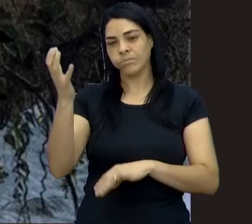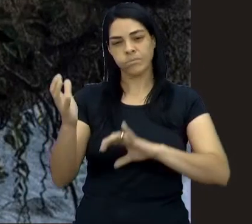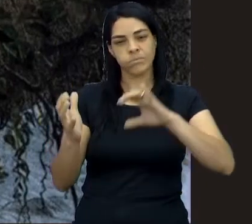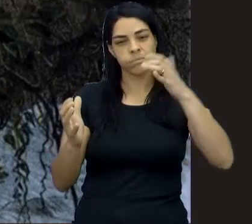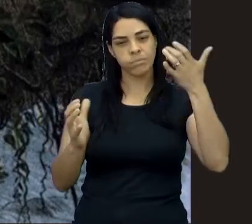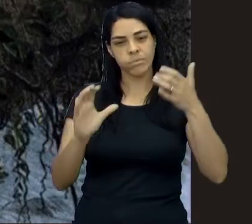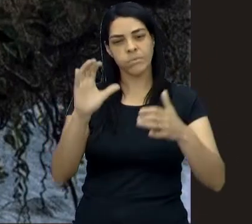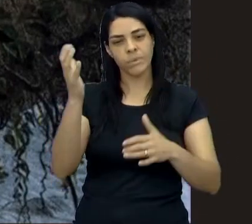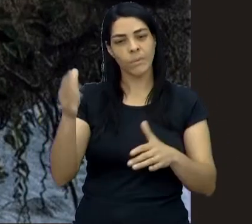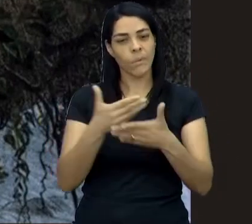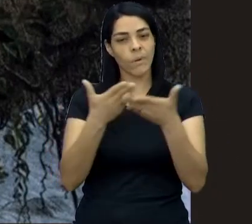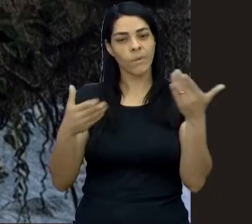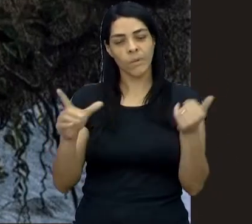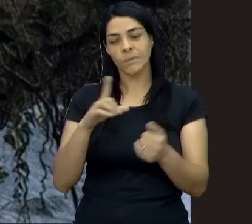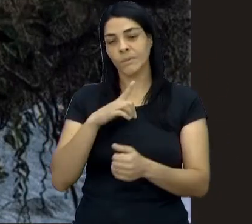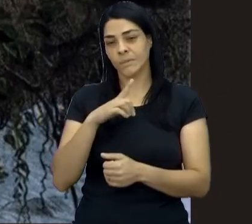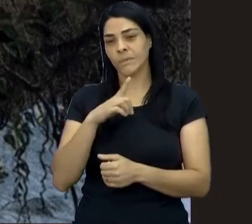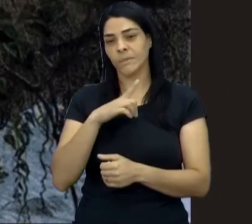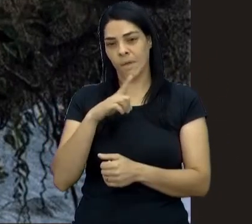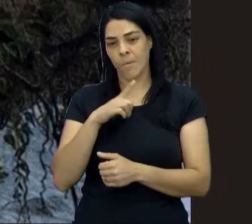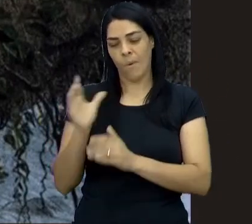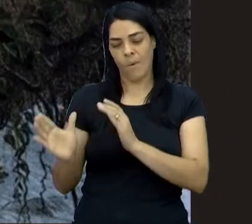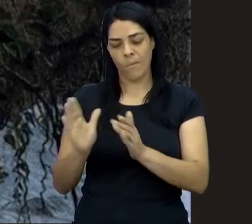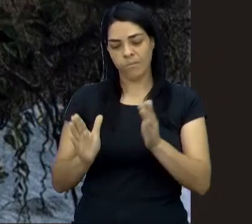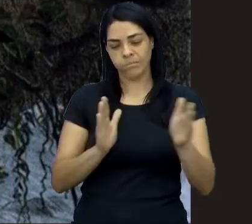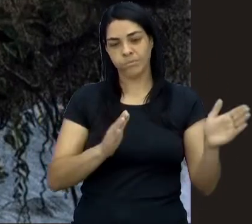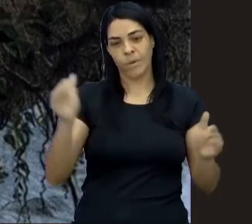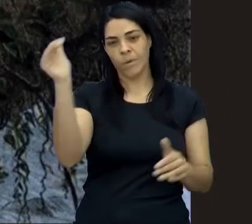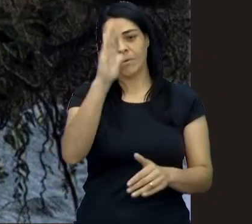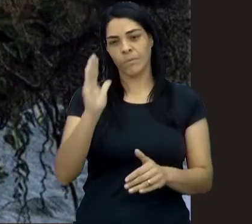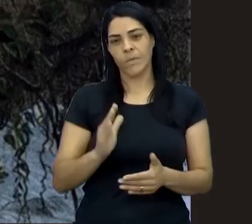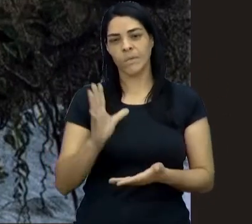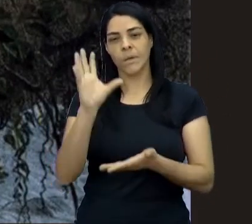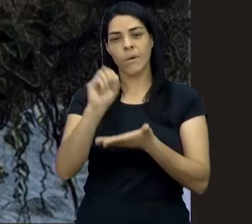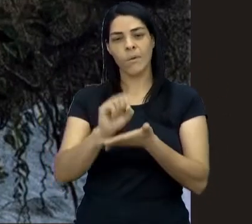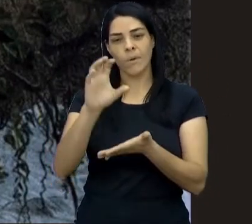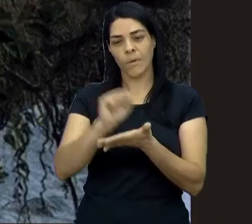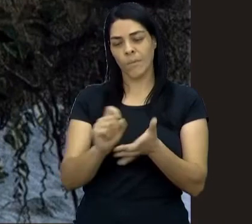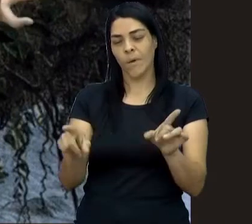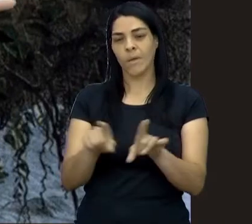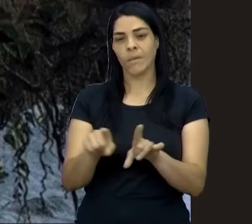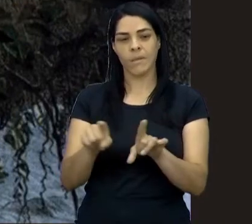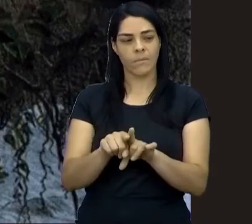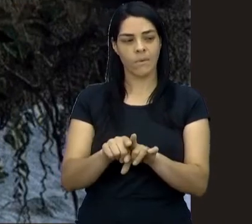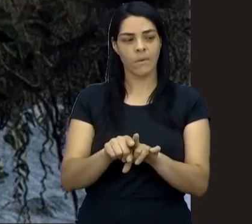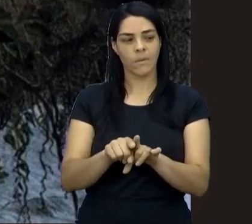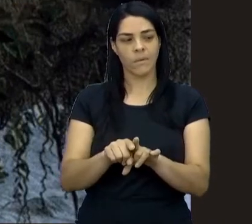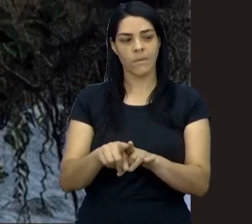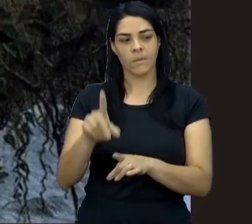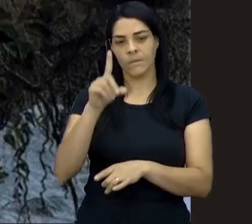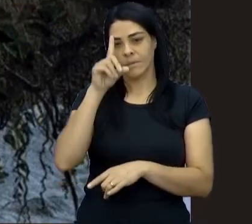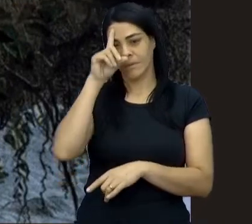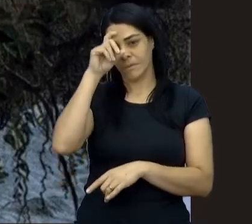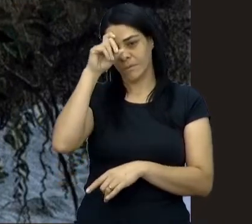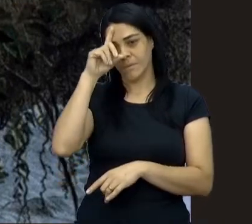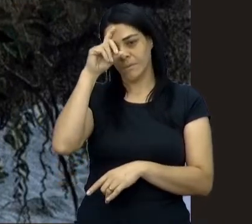e a gente tem aí né o período do Brasil colônia e mais o período do Brasil Império